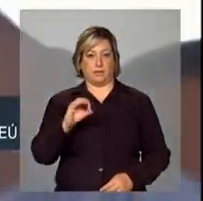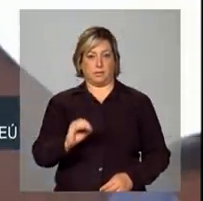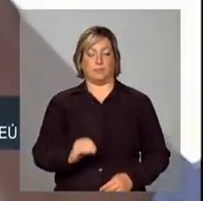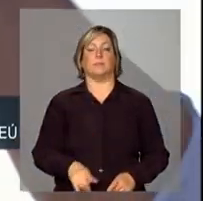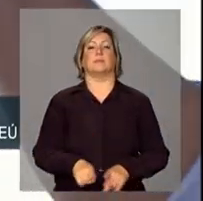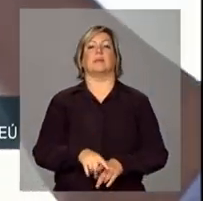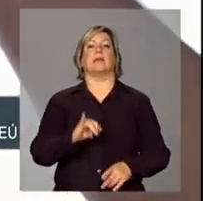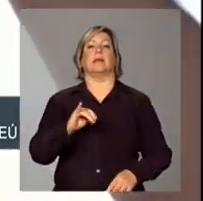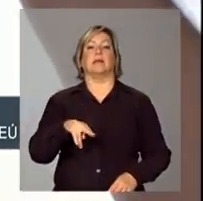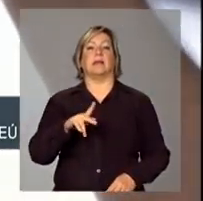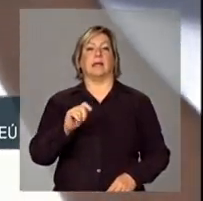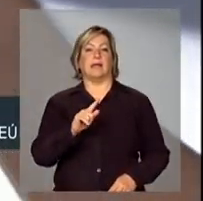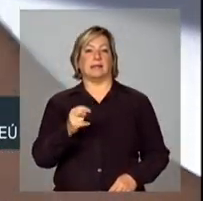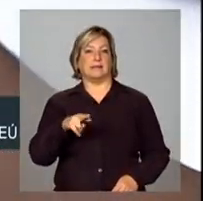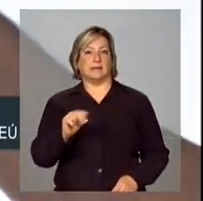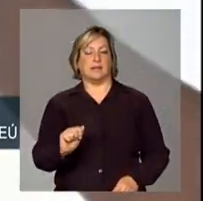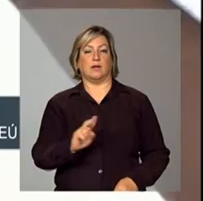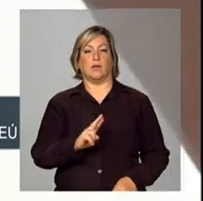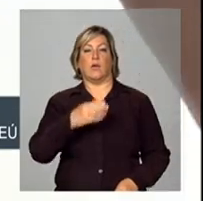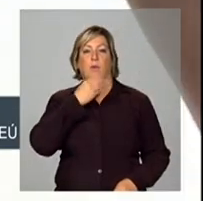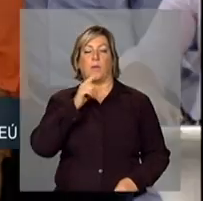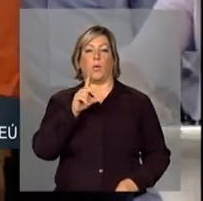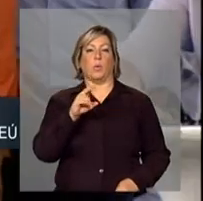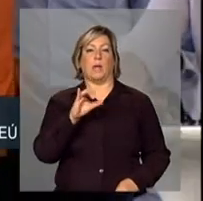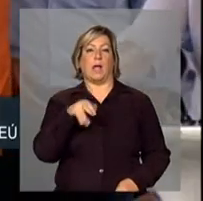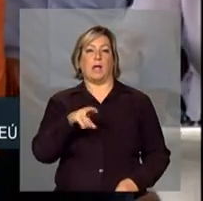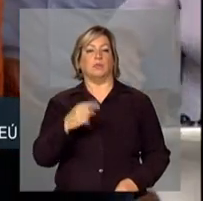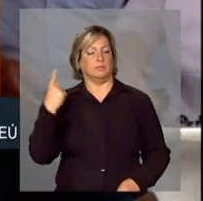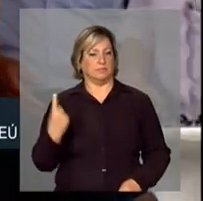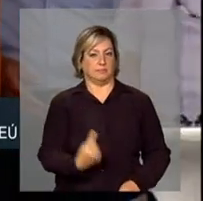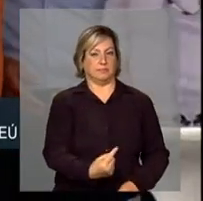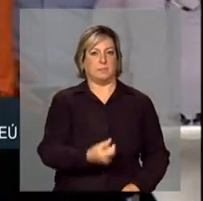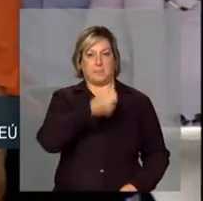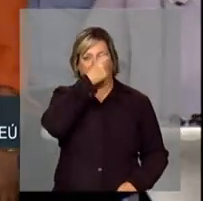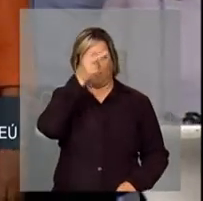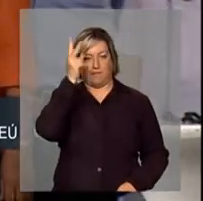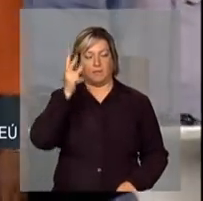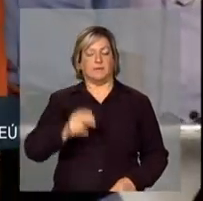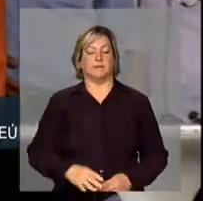De Ingazeira, Luciano Torres.